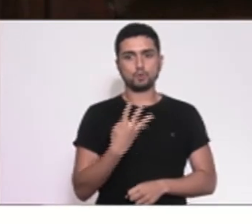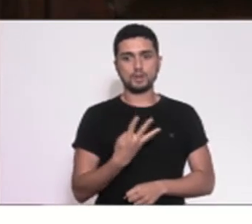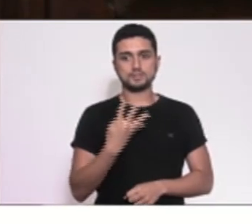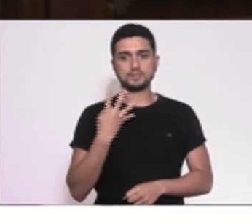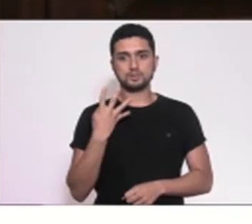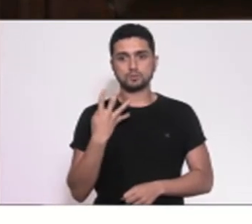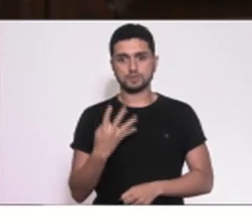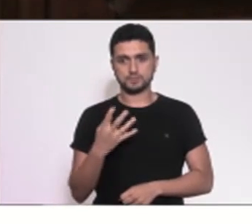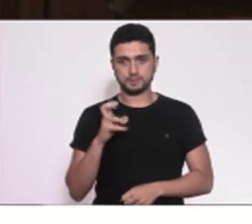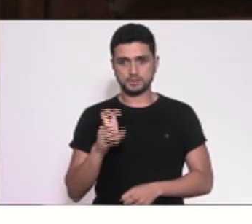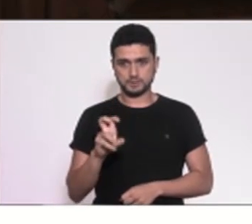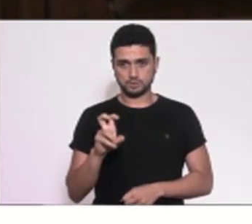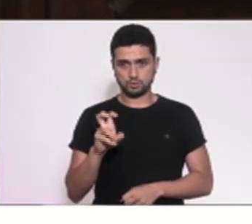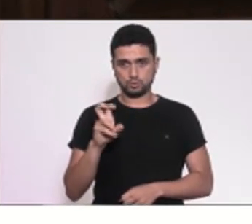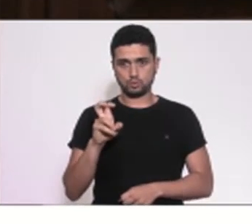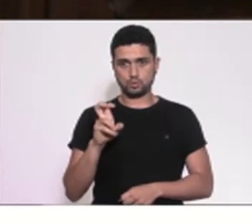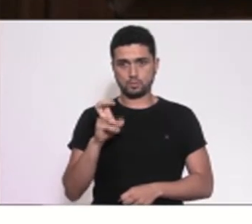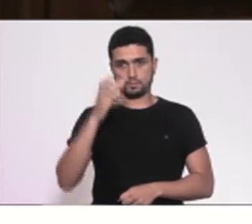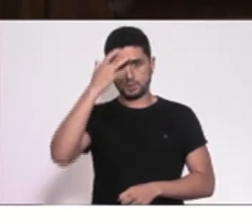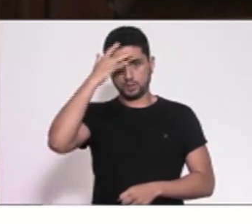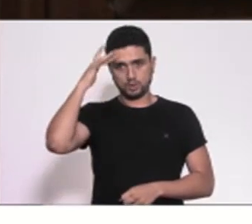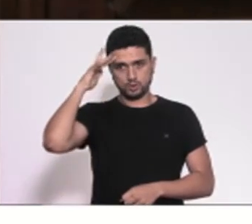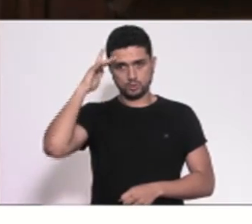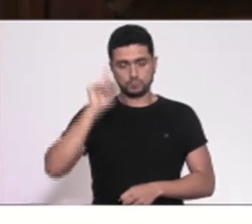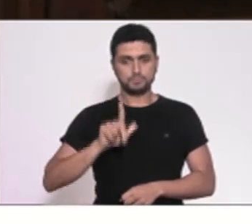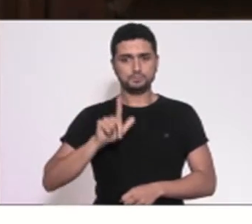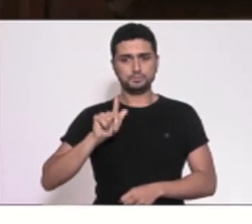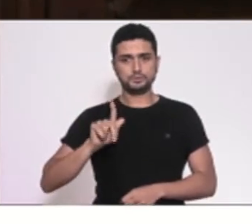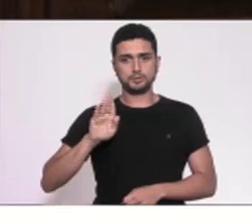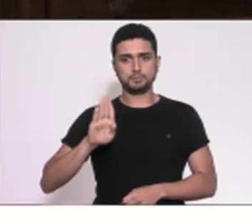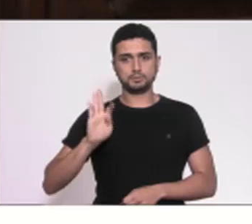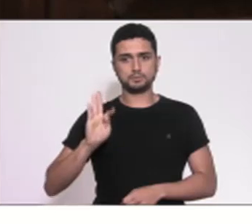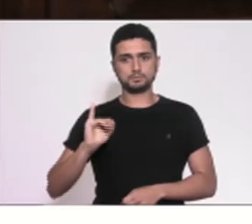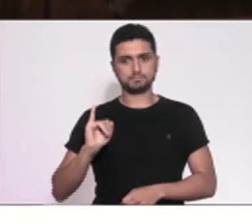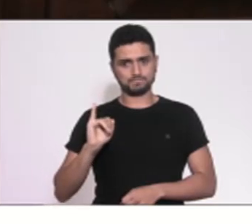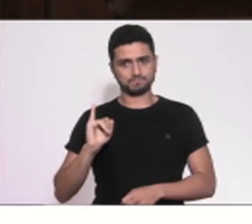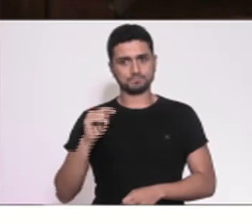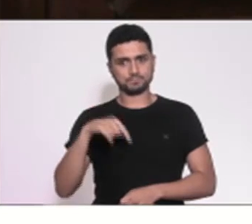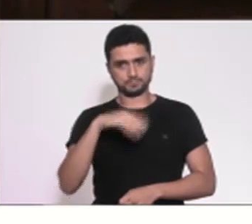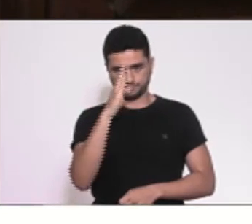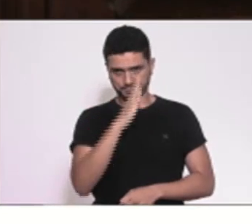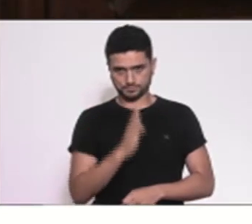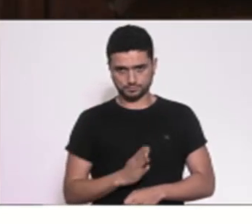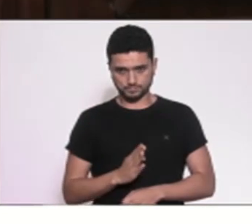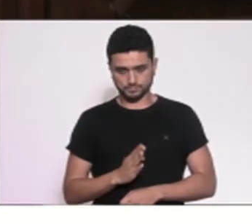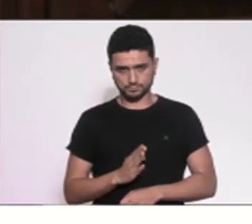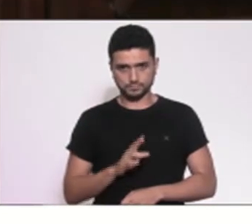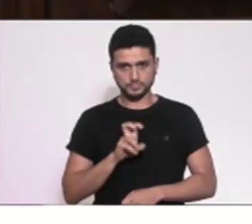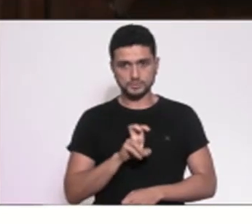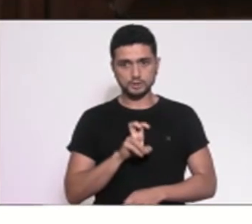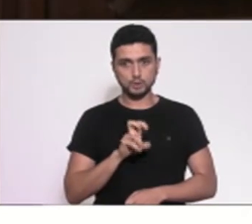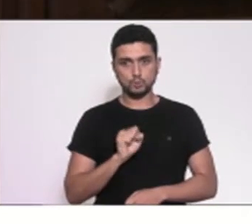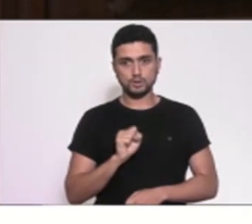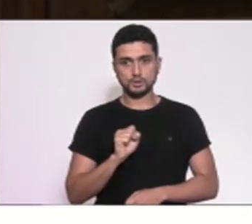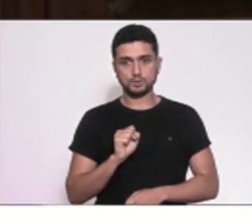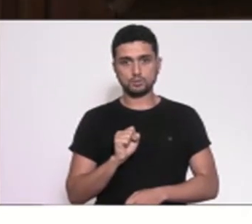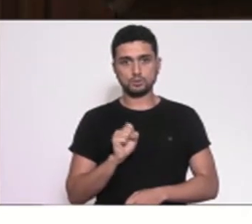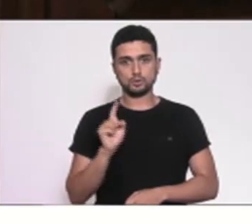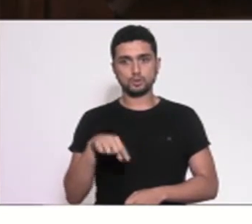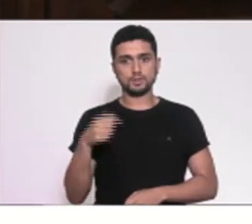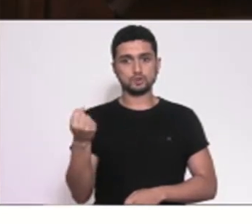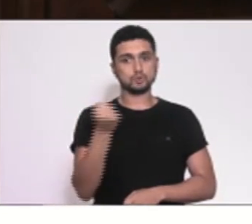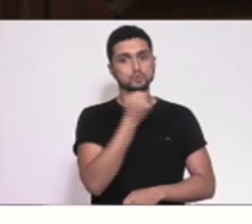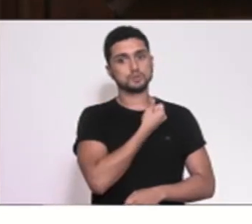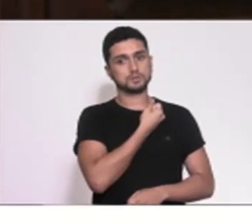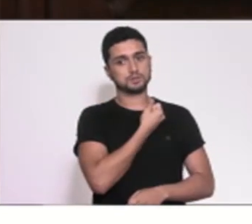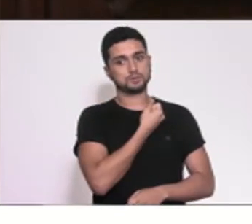445 mortes de LGBTI no Brasil. Dentre essas 445, 58 foram